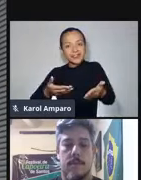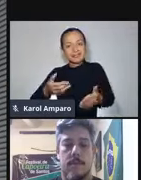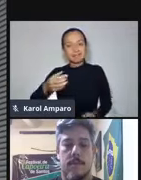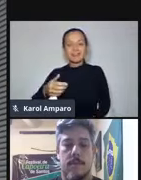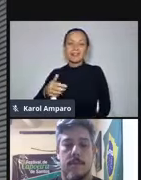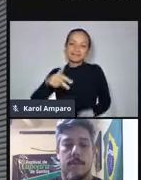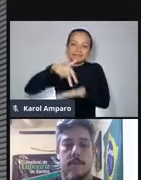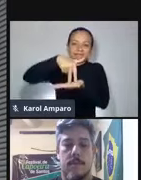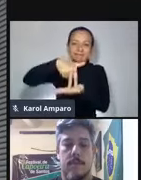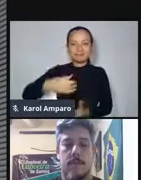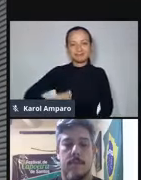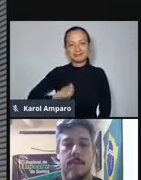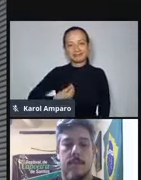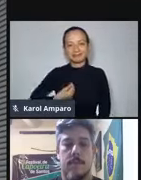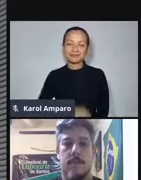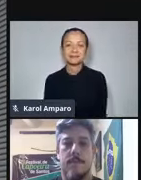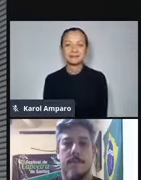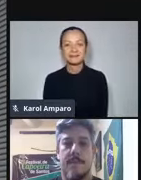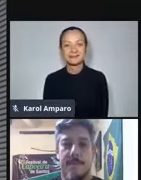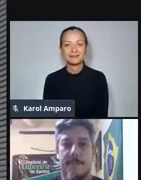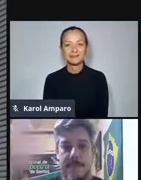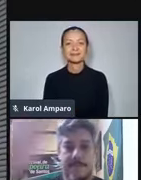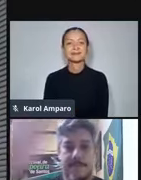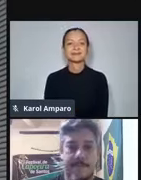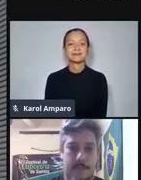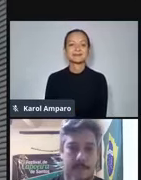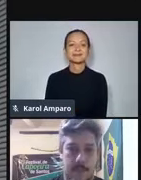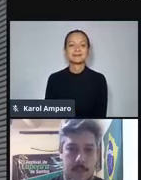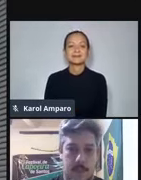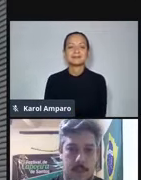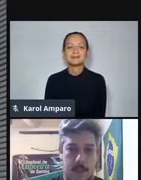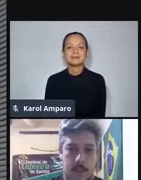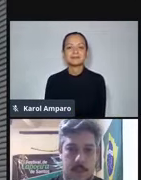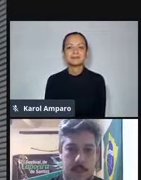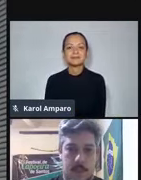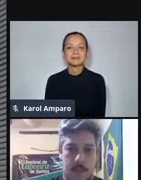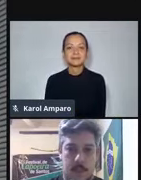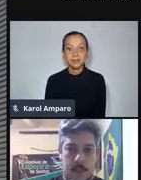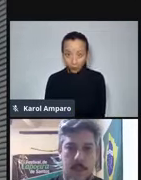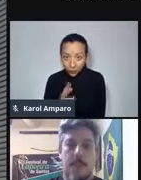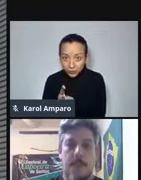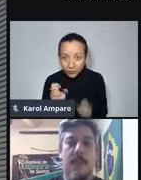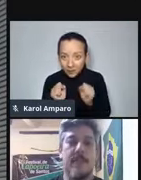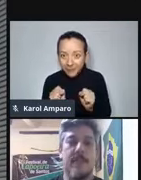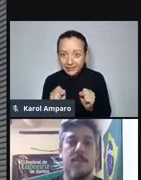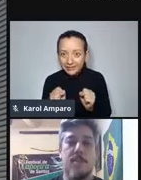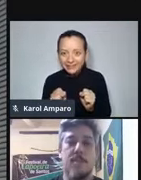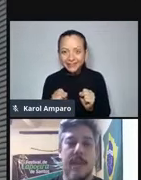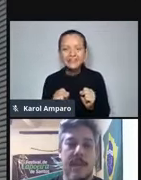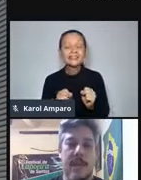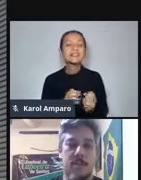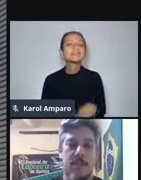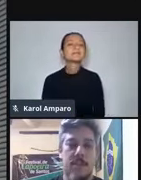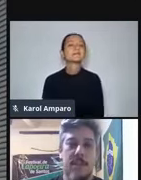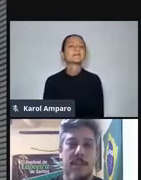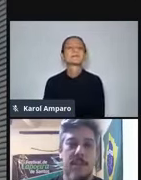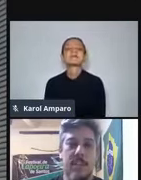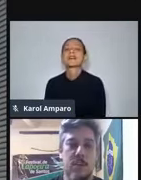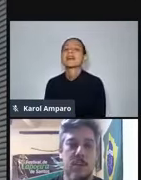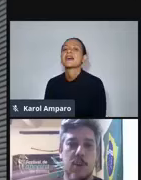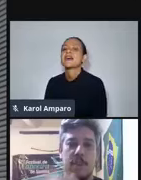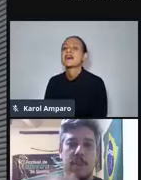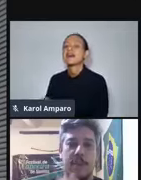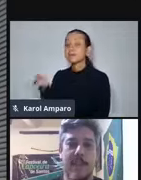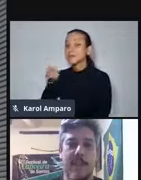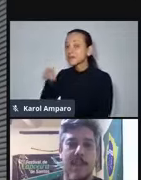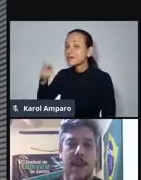tá? Posso continuar? Mestre, muito obrigado.